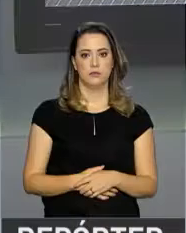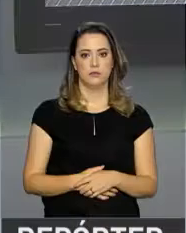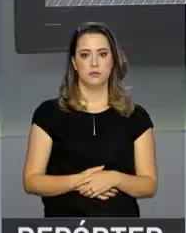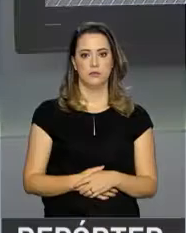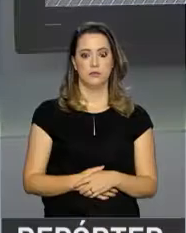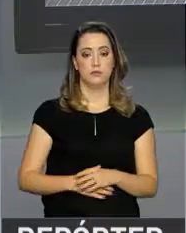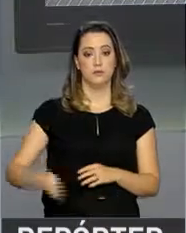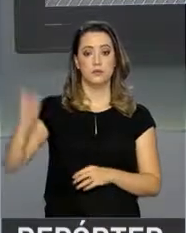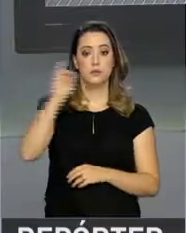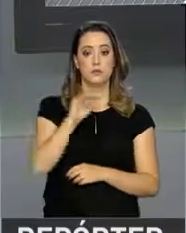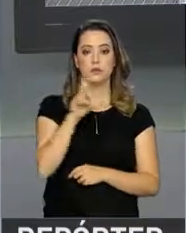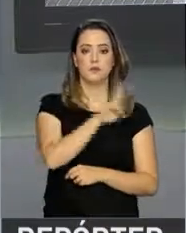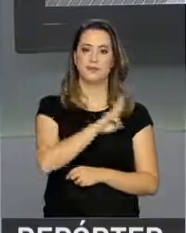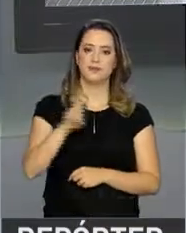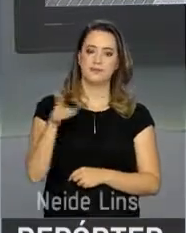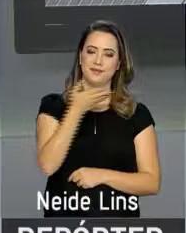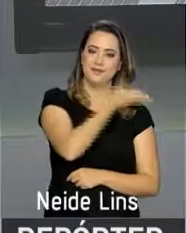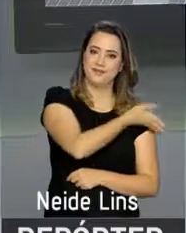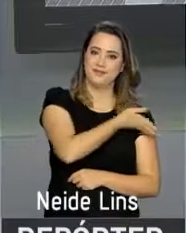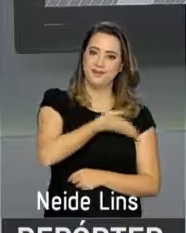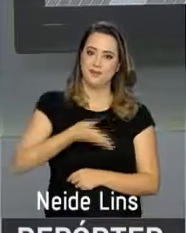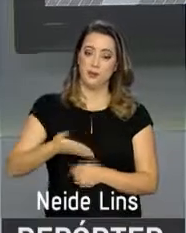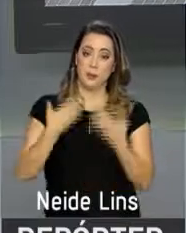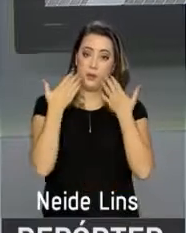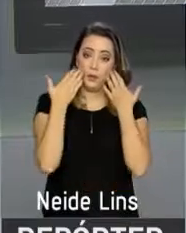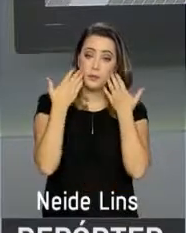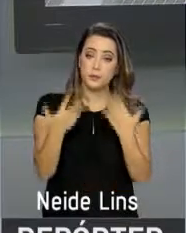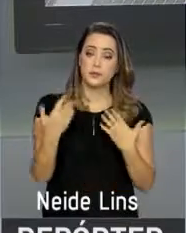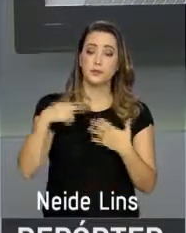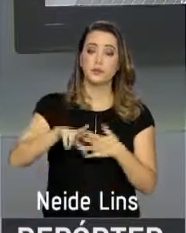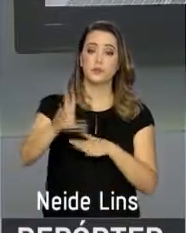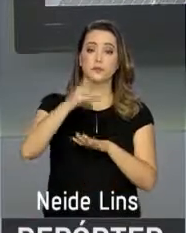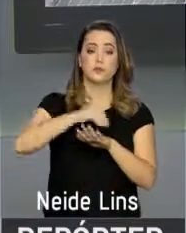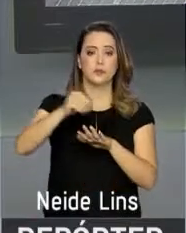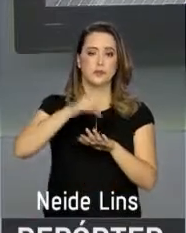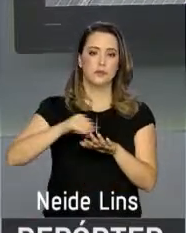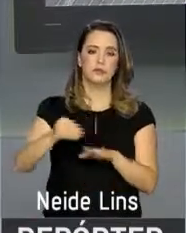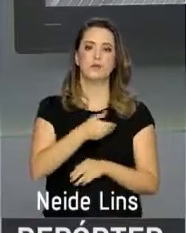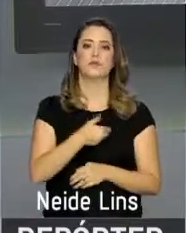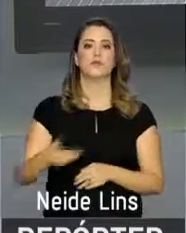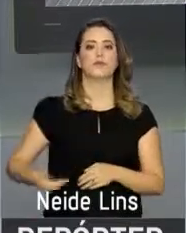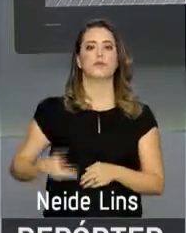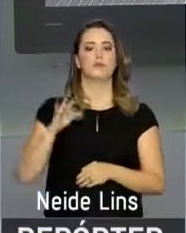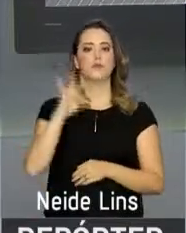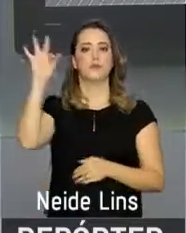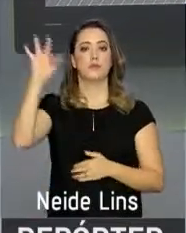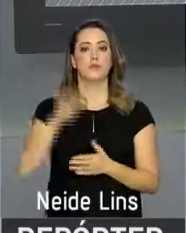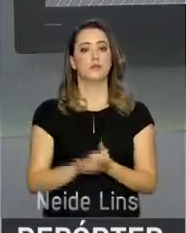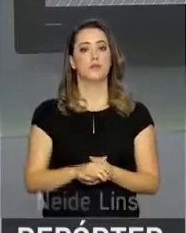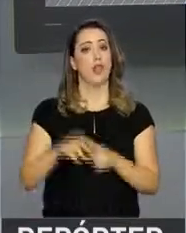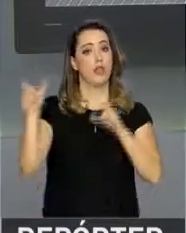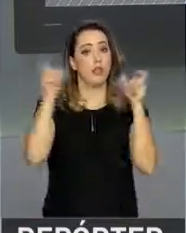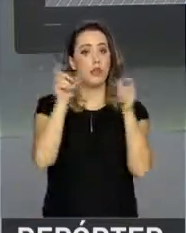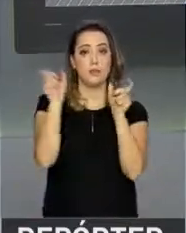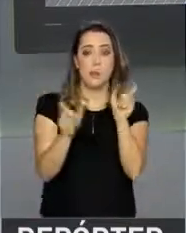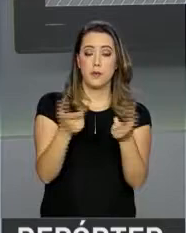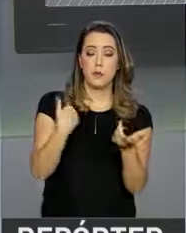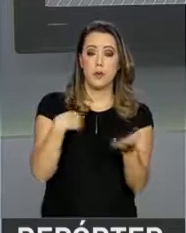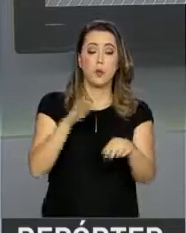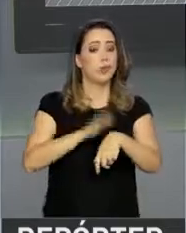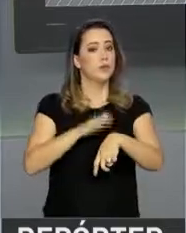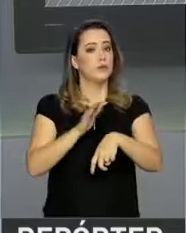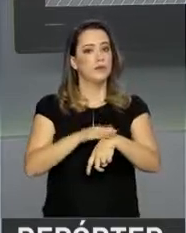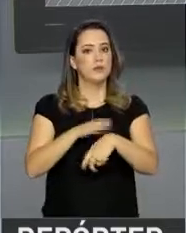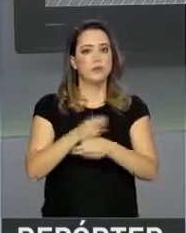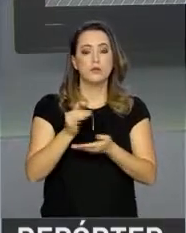Olá, eu sou Ana Gabriela Salles e começa agora o Repórter NBR com as notícias do governo federal. Atenção, contribuintes, o prazo